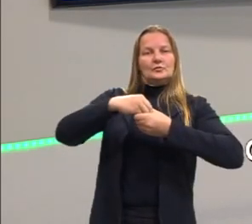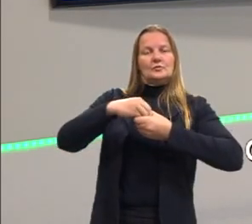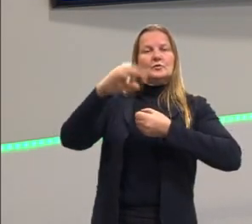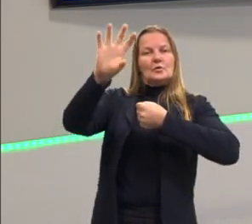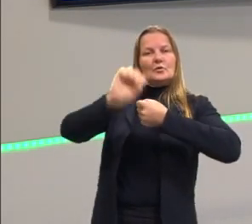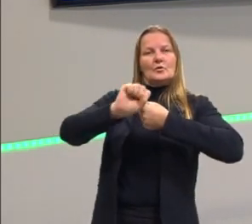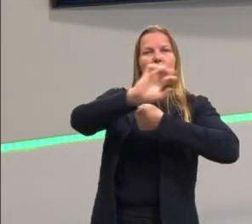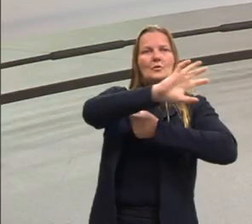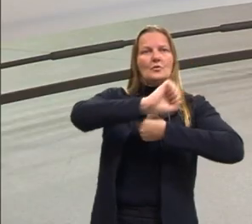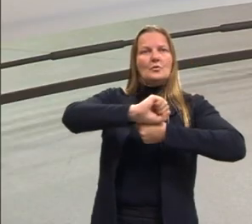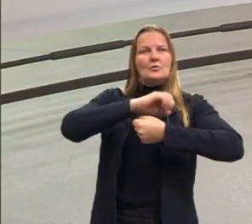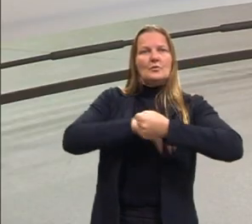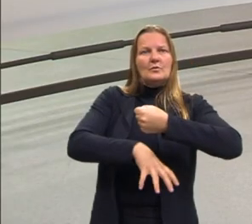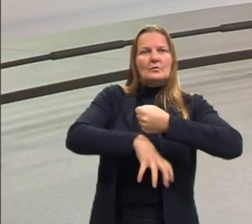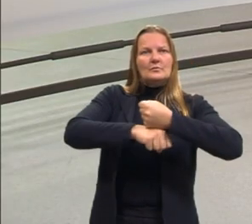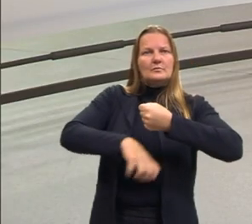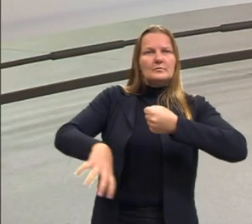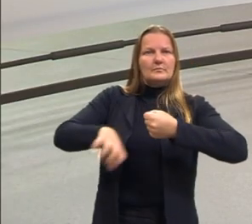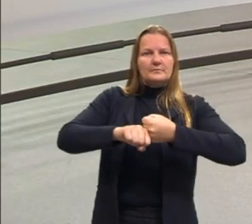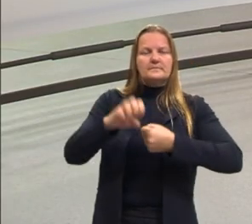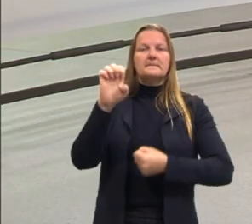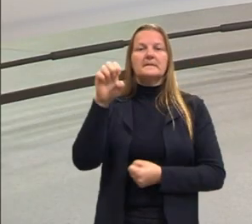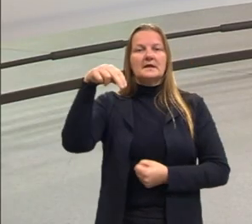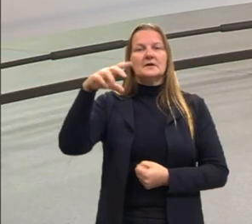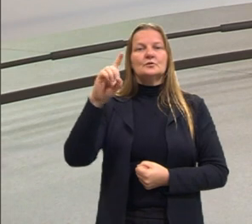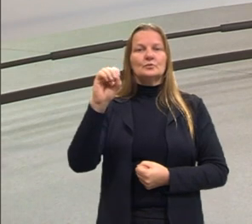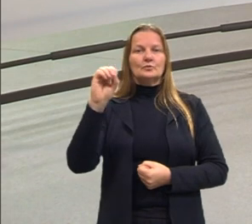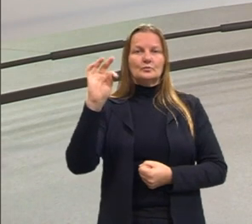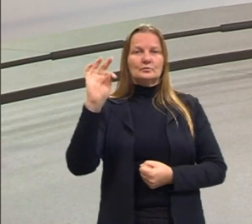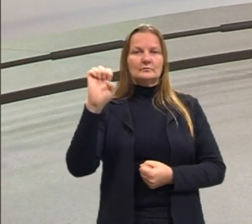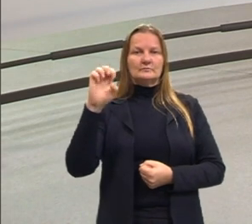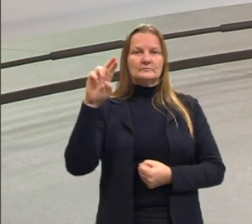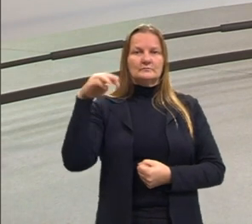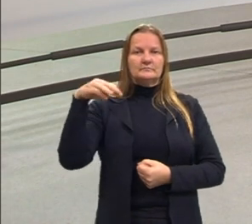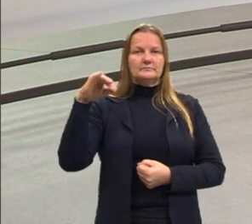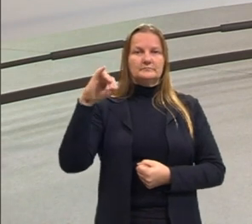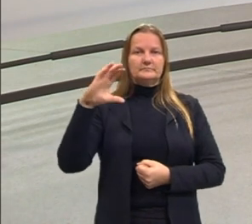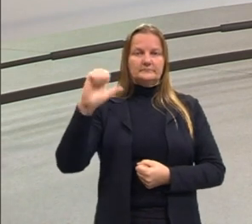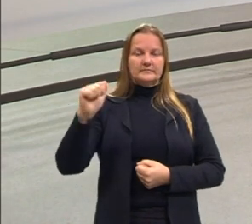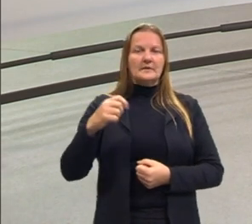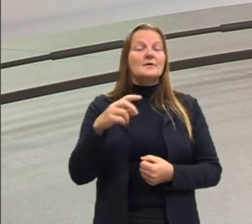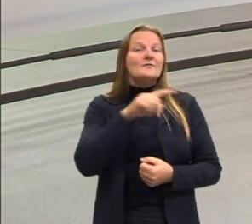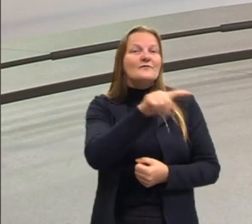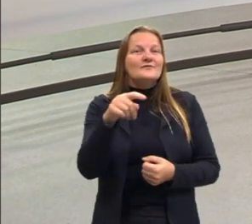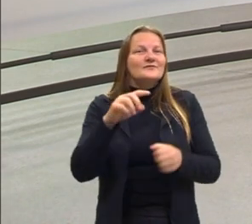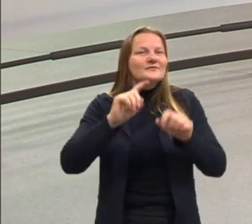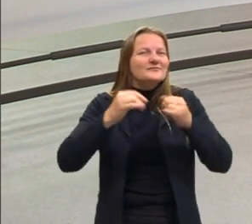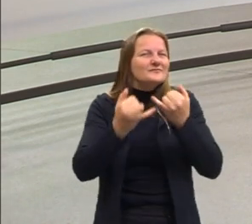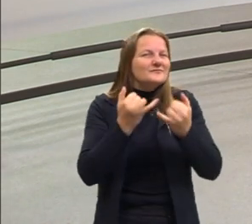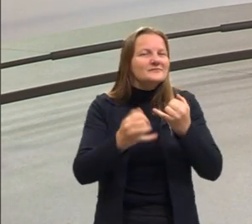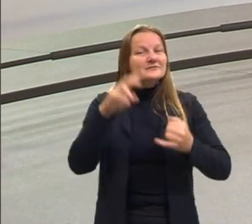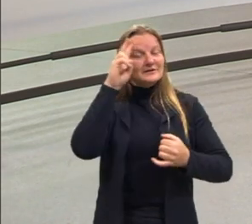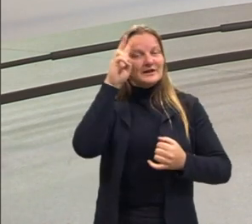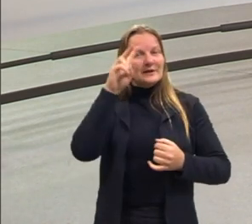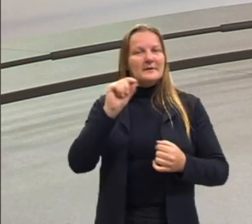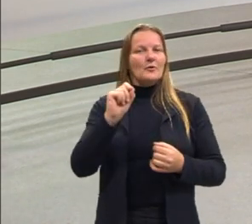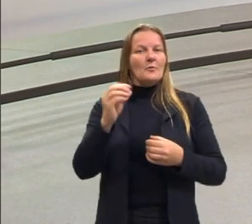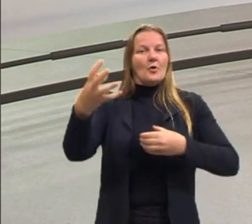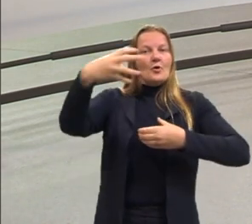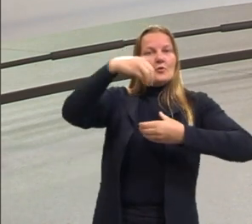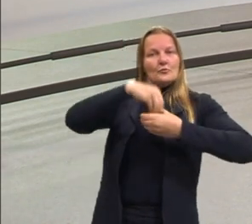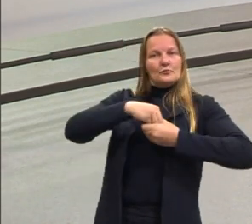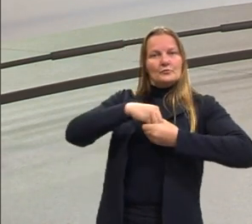colocar isso aqui no tanquinho do quadro para quando a gente realizar o exercício bom lembrar como verifica se ela é indo